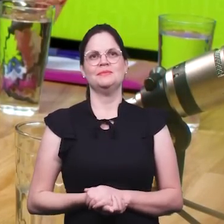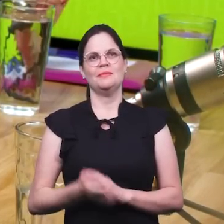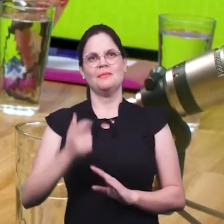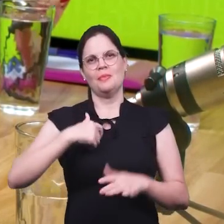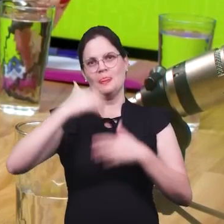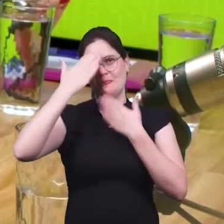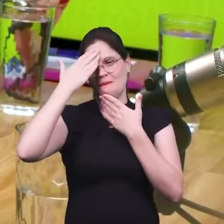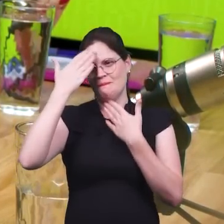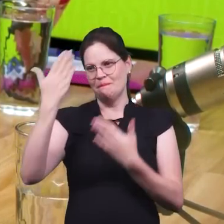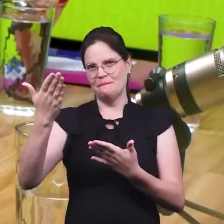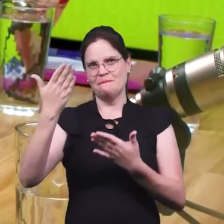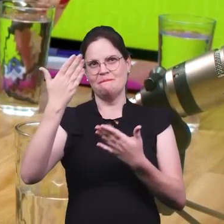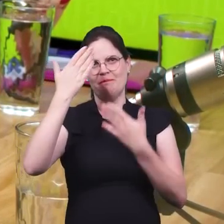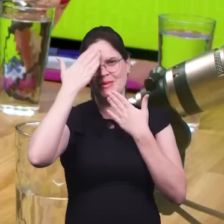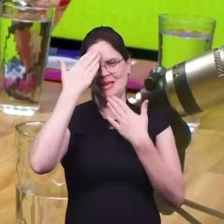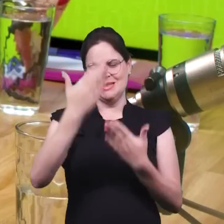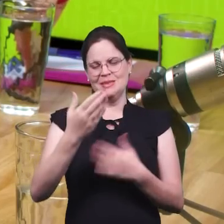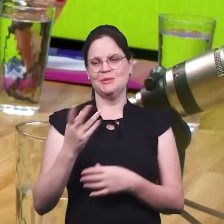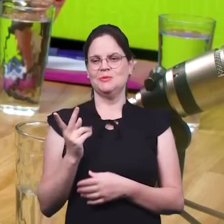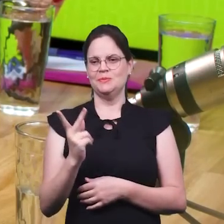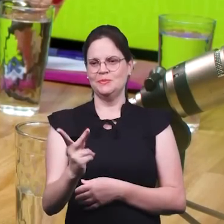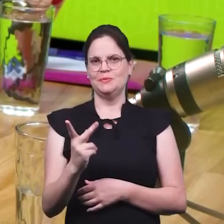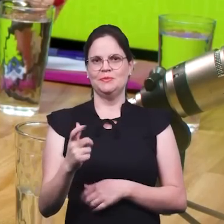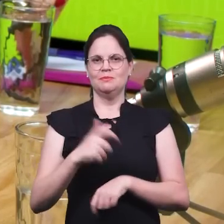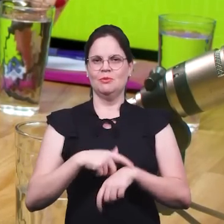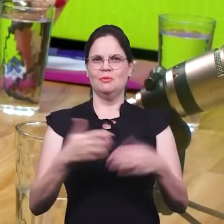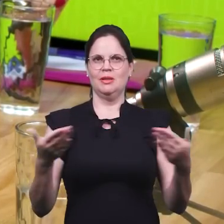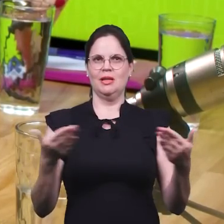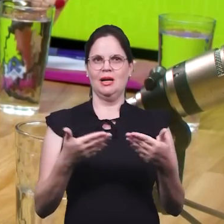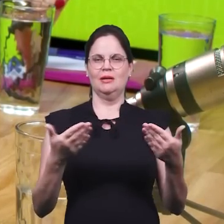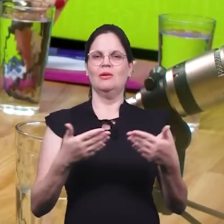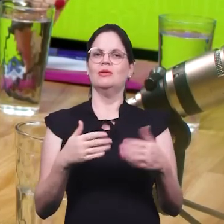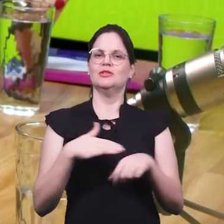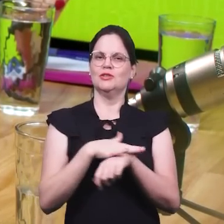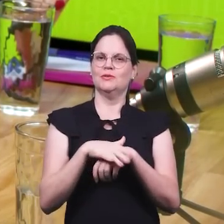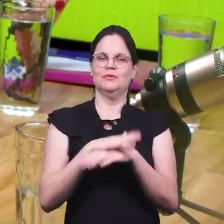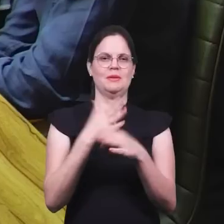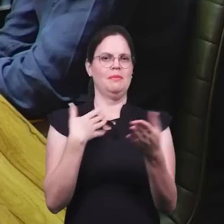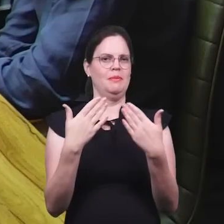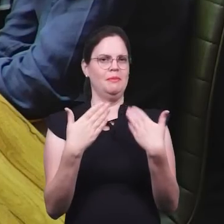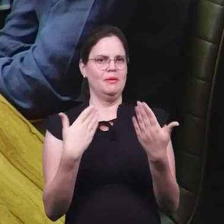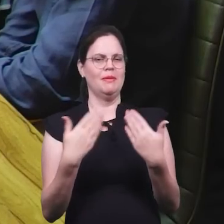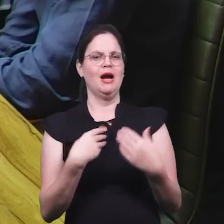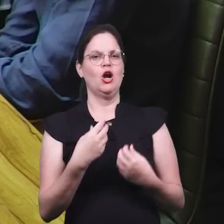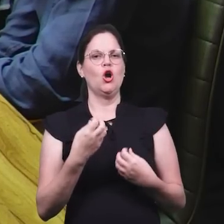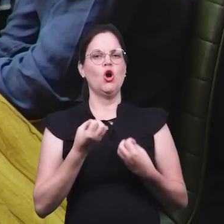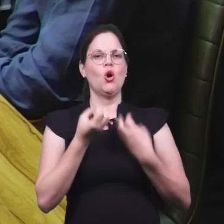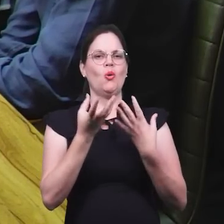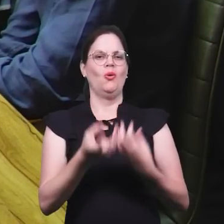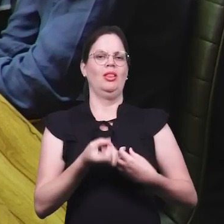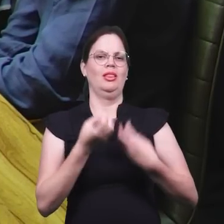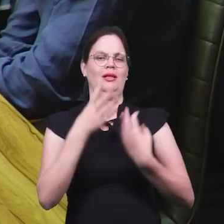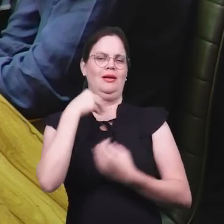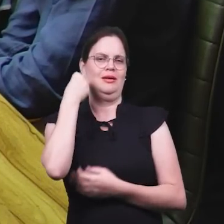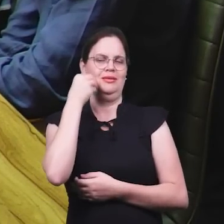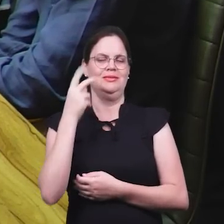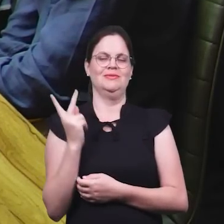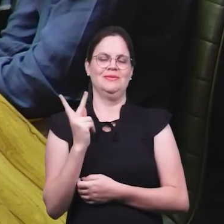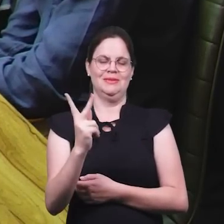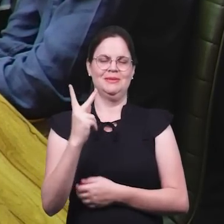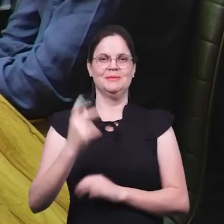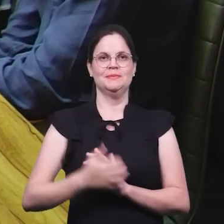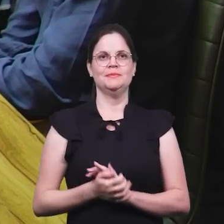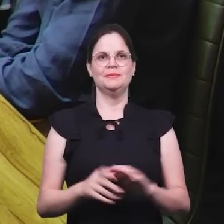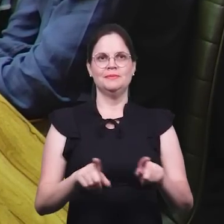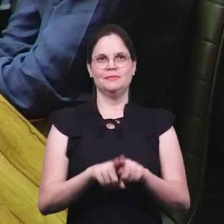queremos agradecer por este momento de intimidade que vocês puderam abrir a vida de vocês, falar um pouco da experiência de